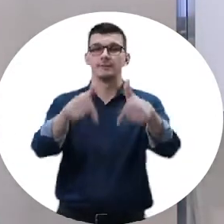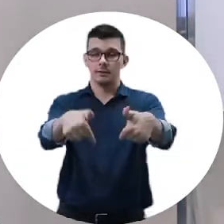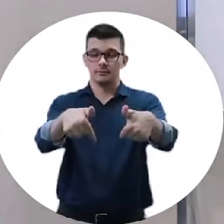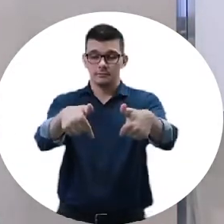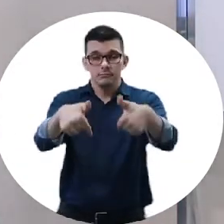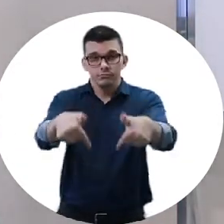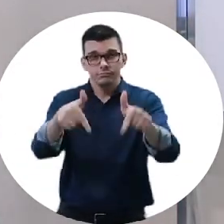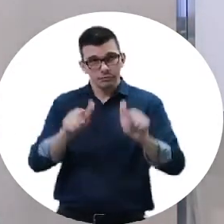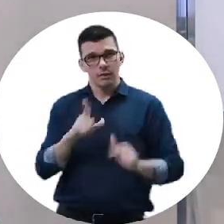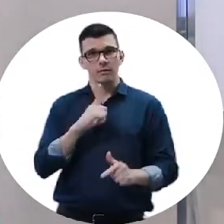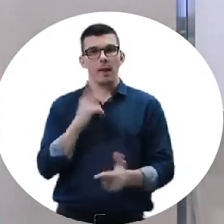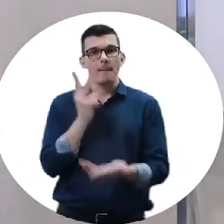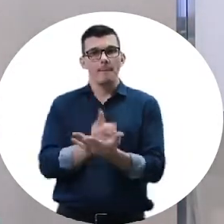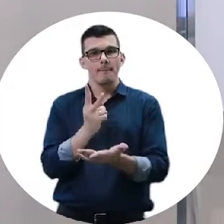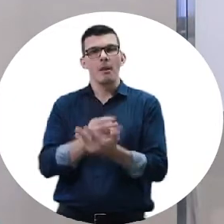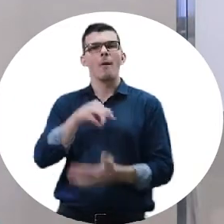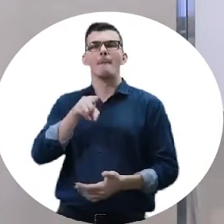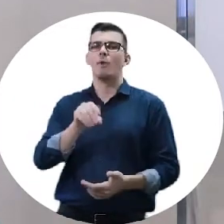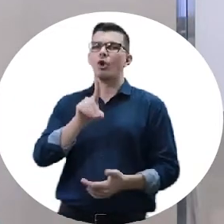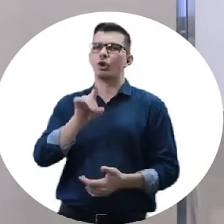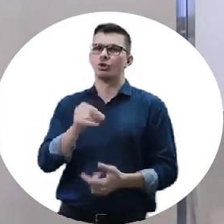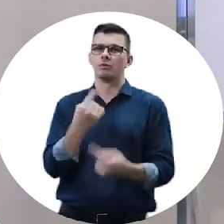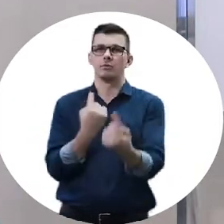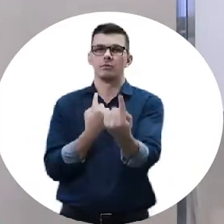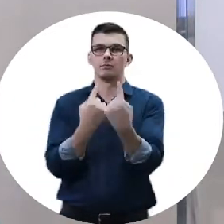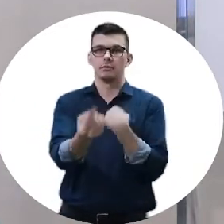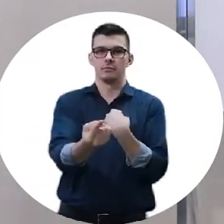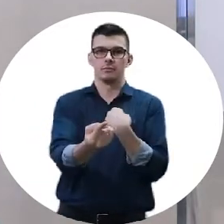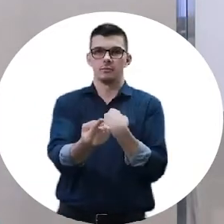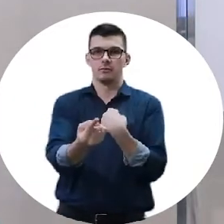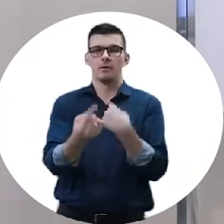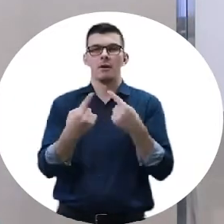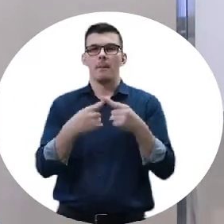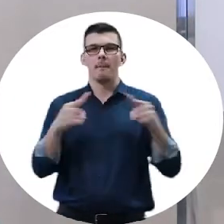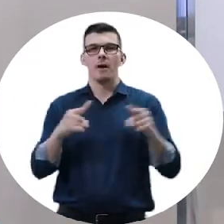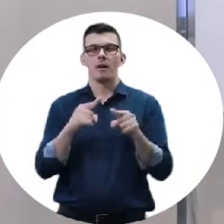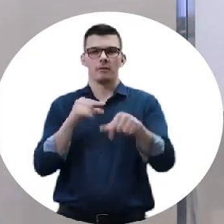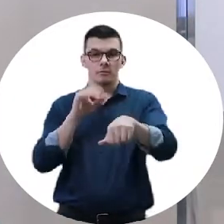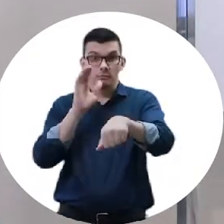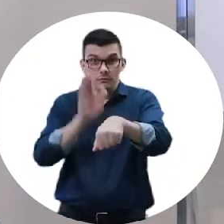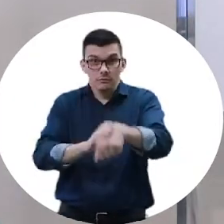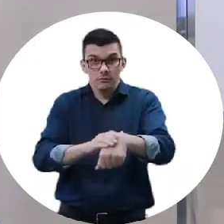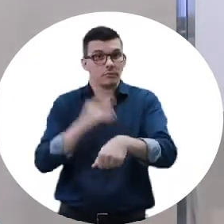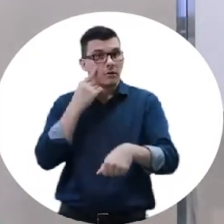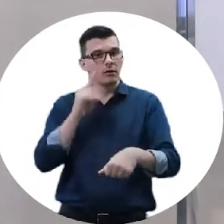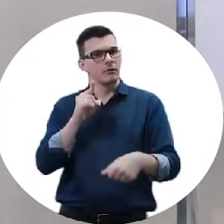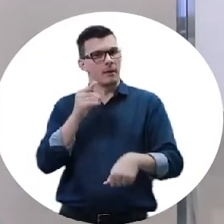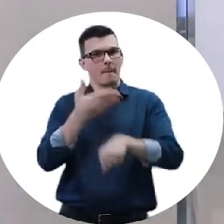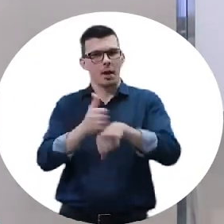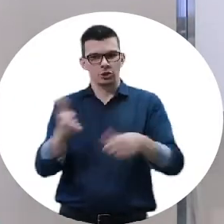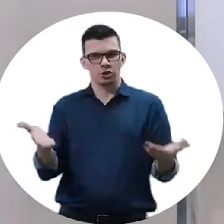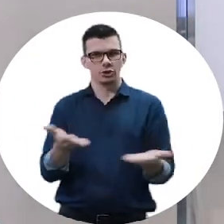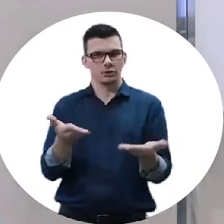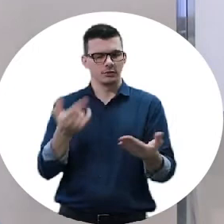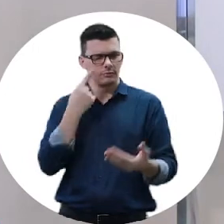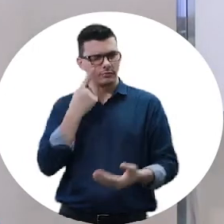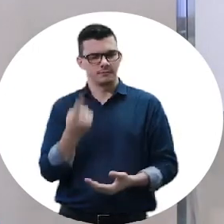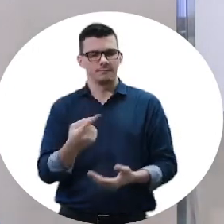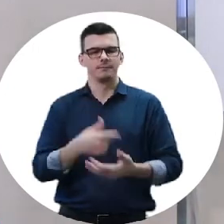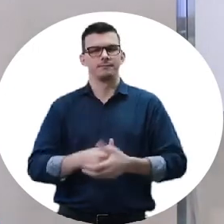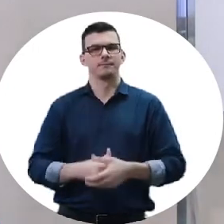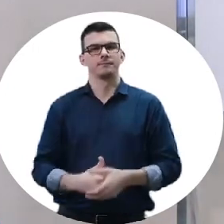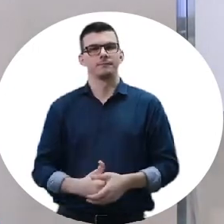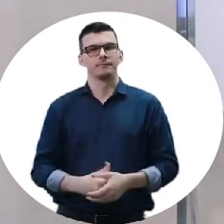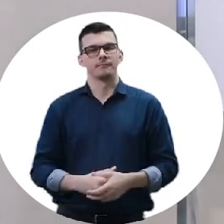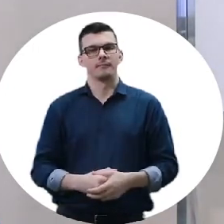módulo, na mesma direção, sentidos opostos, tem que estar atuando em um corpo diferente. Olha eu aplicando a lei de Newton, que é as leis de Newton, que é a terceira lei de